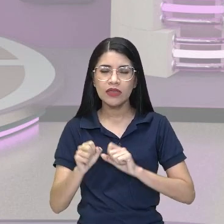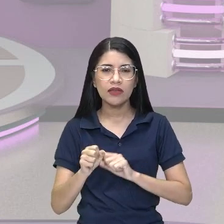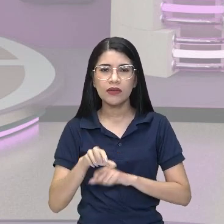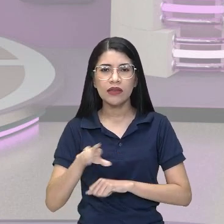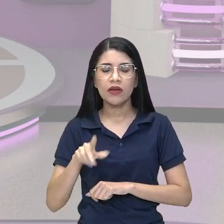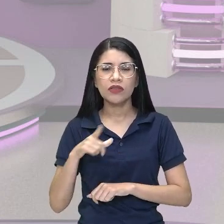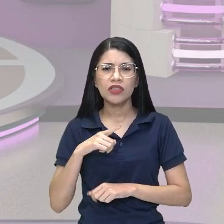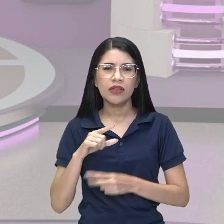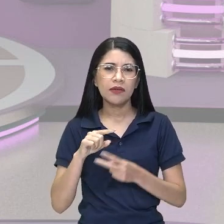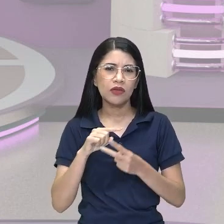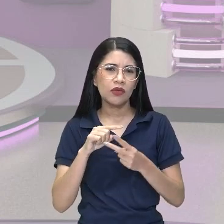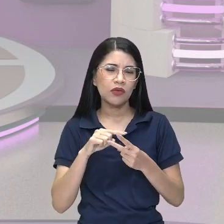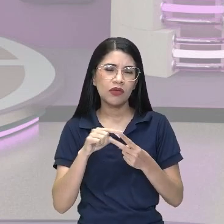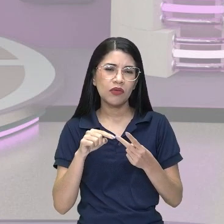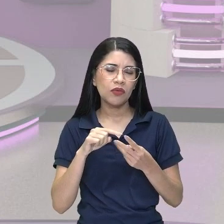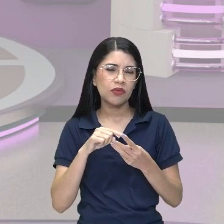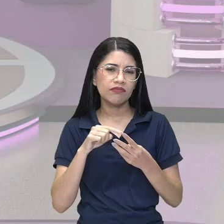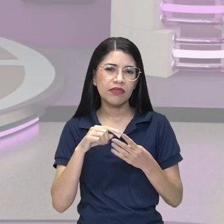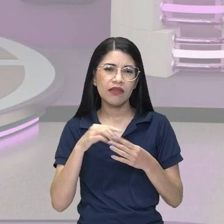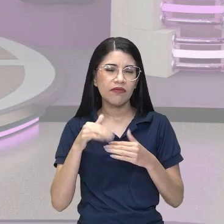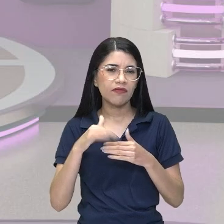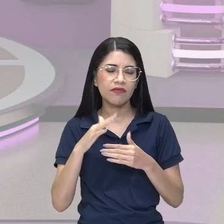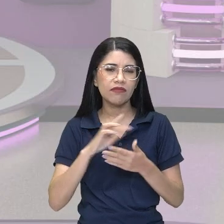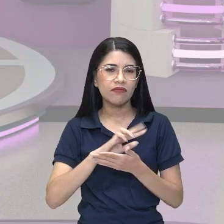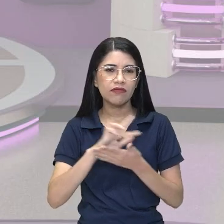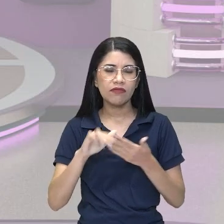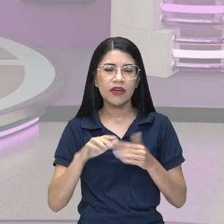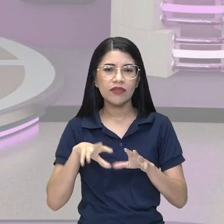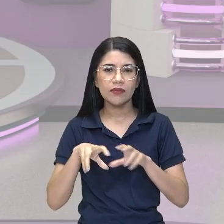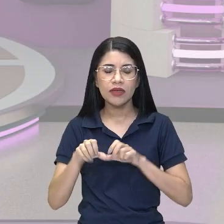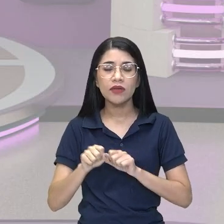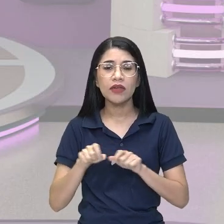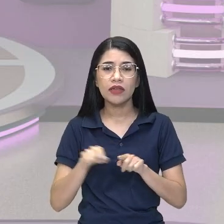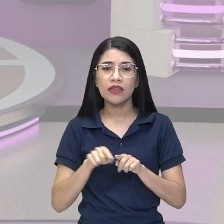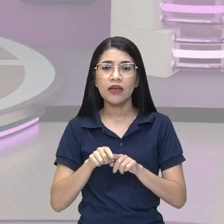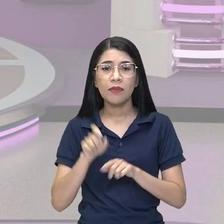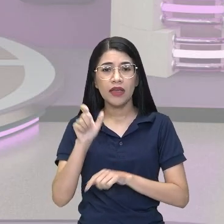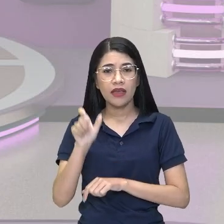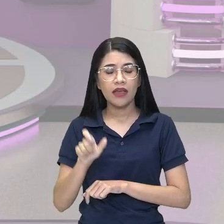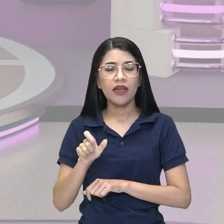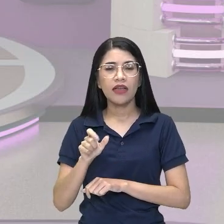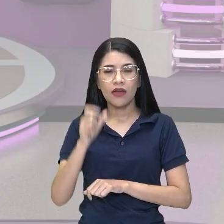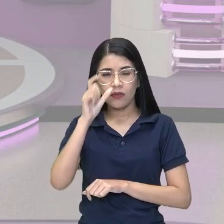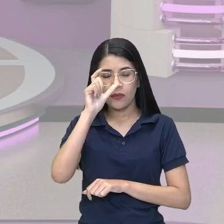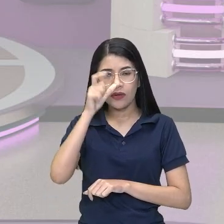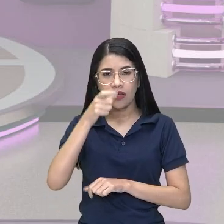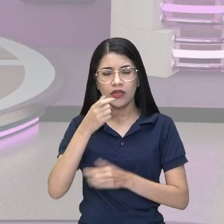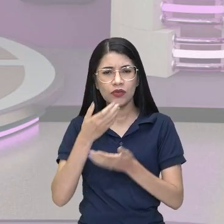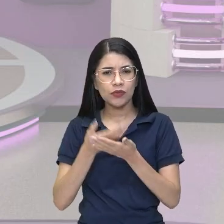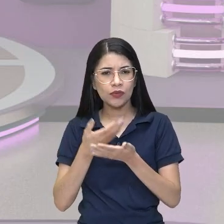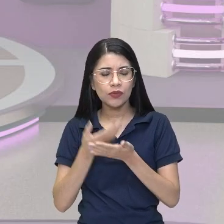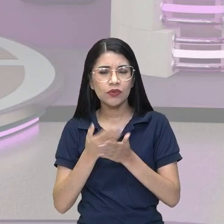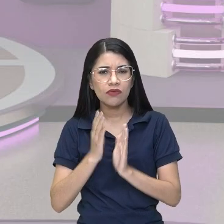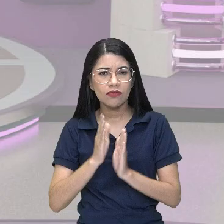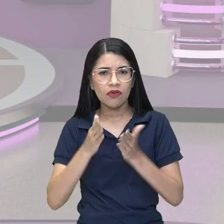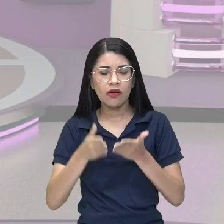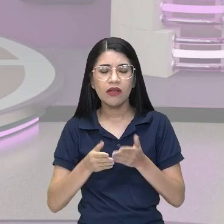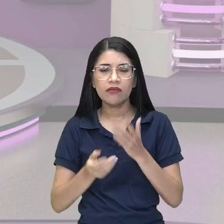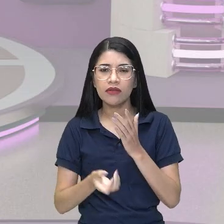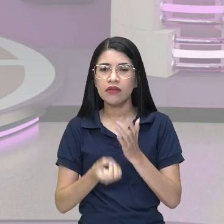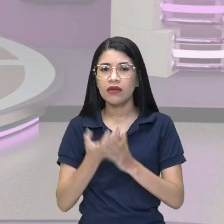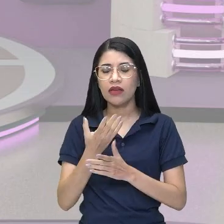se tinha duas a três ou quatro formações, e o René Descartes, muito estudioso, criou esse plano